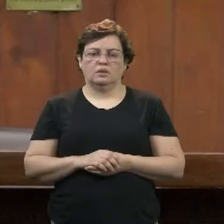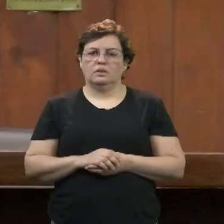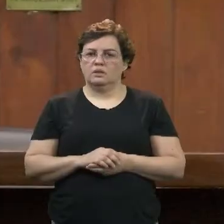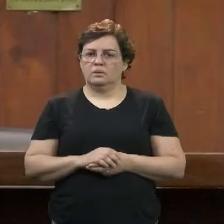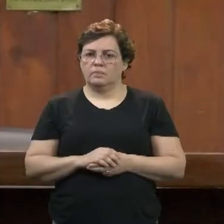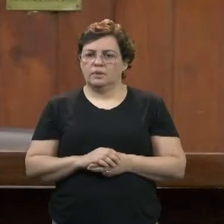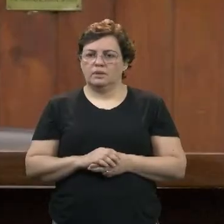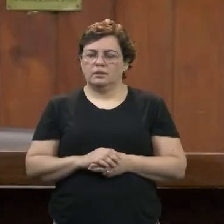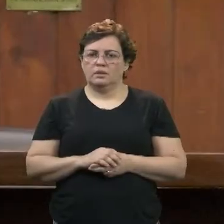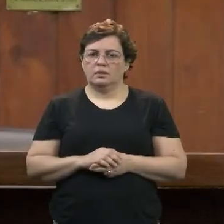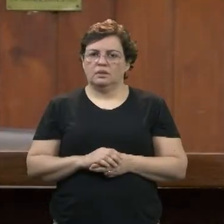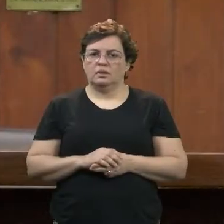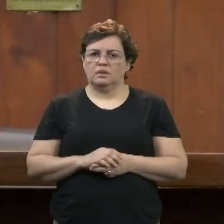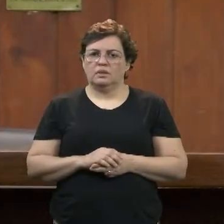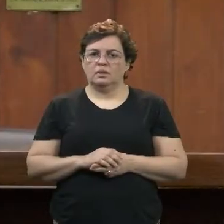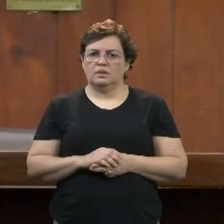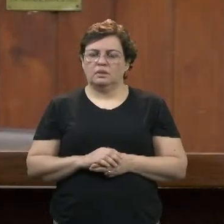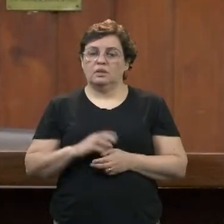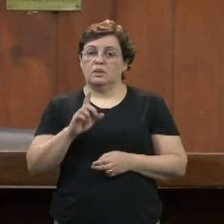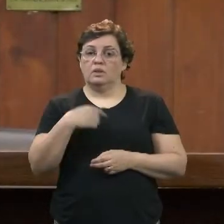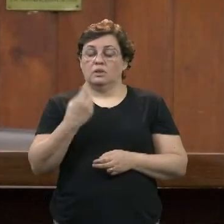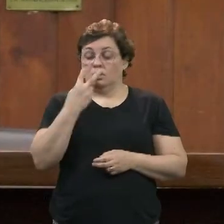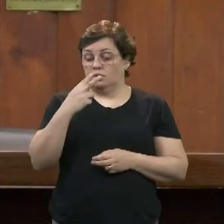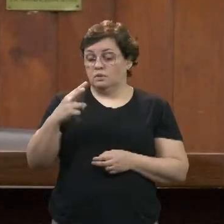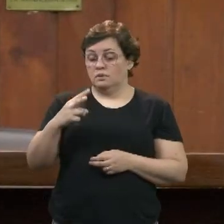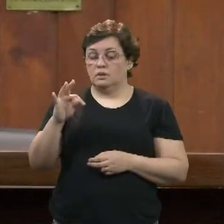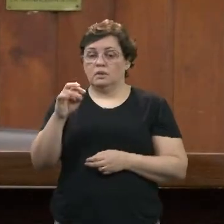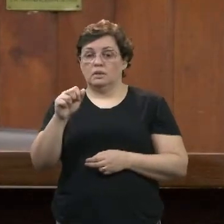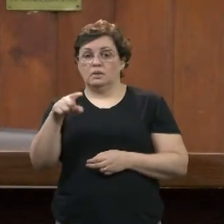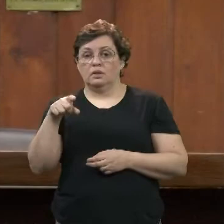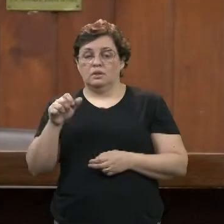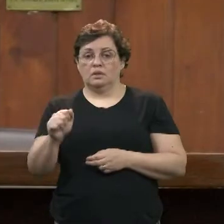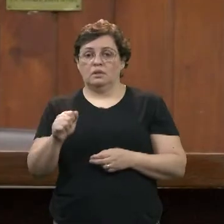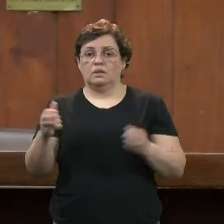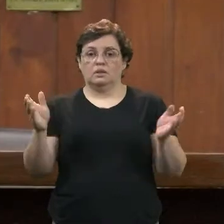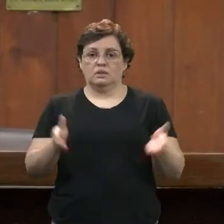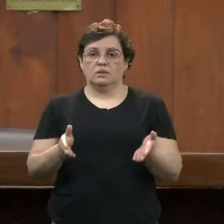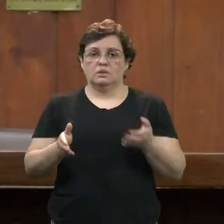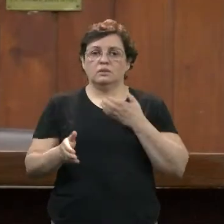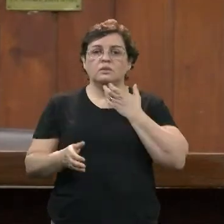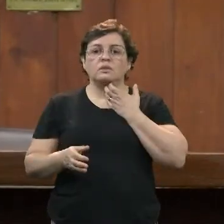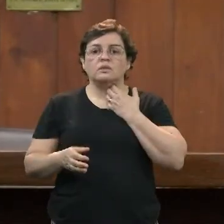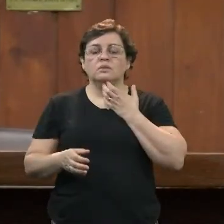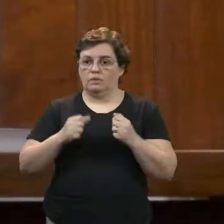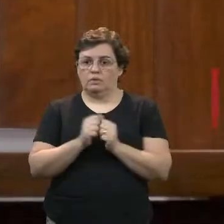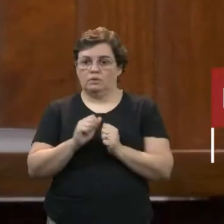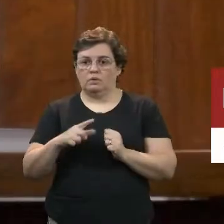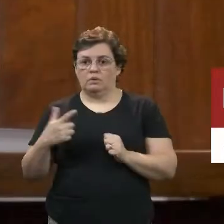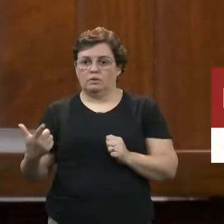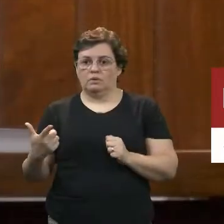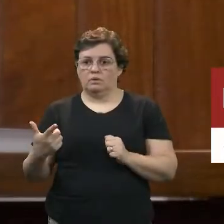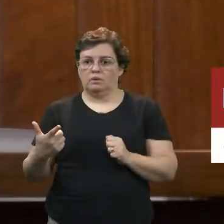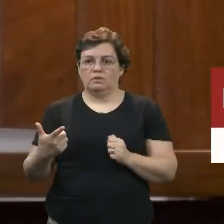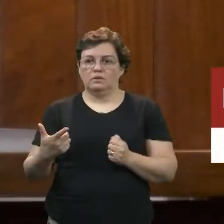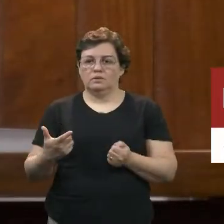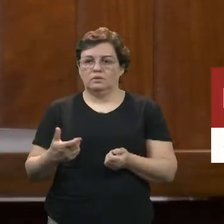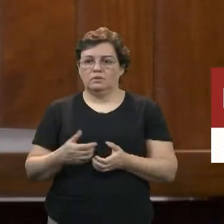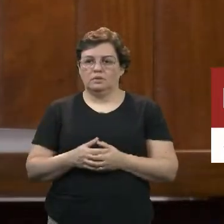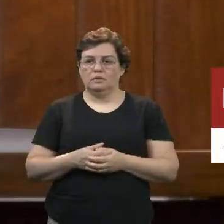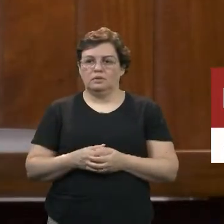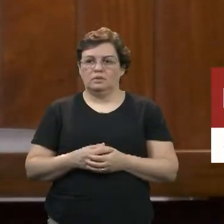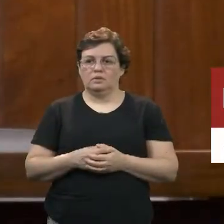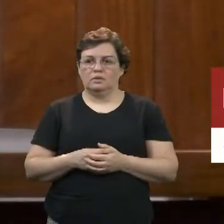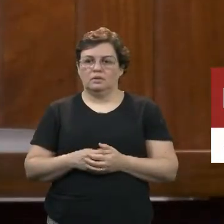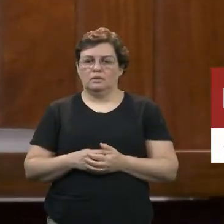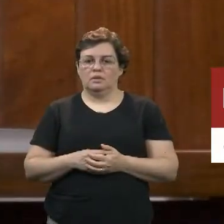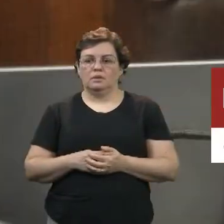sentindo no vão do contrato mas não encostar na taxa atual tu tá na abaixo de 1 e 20 em média né o o Santander